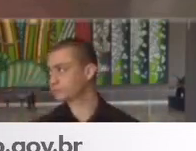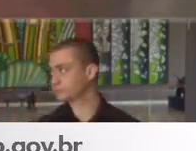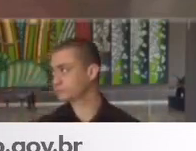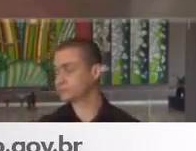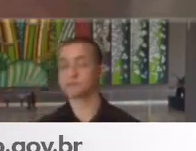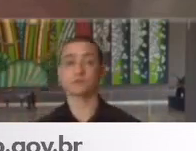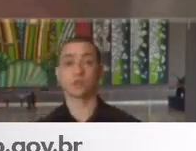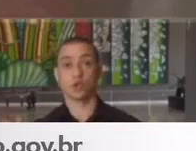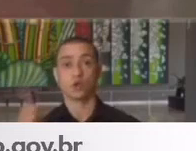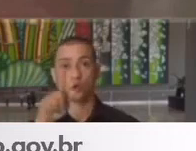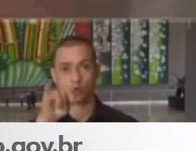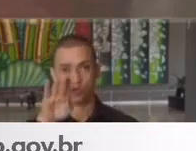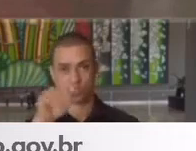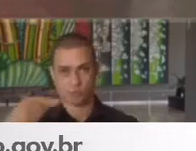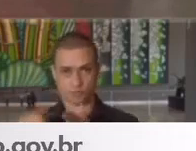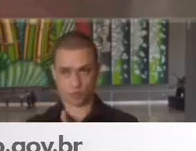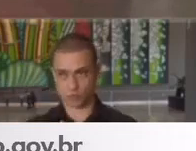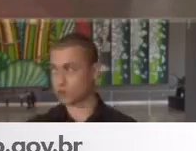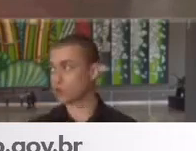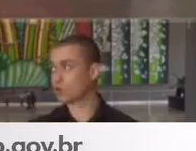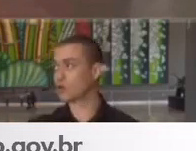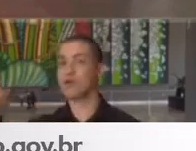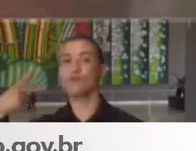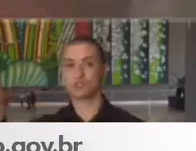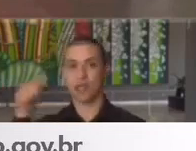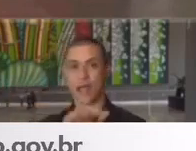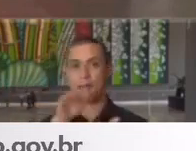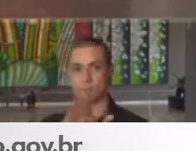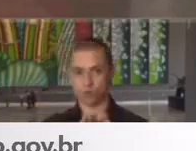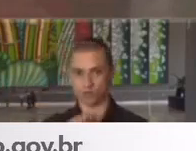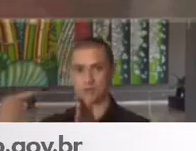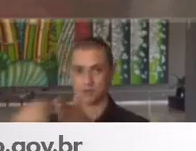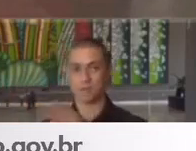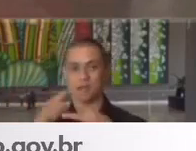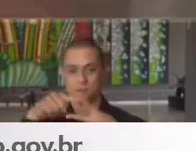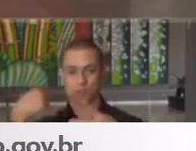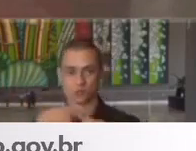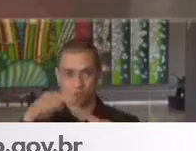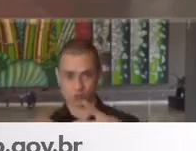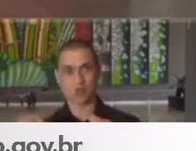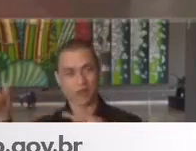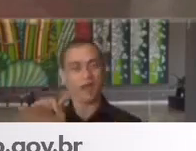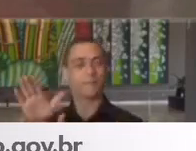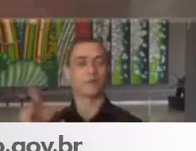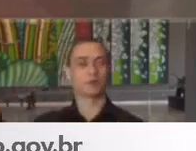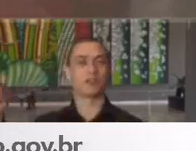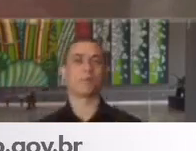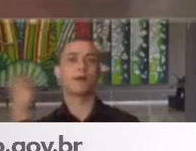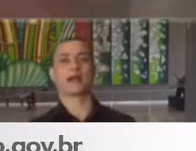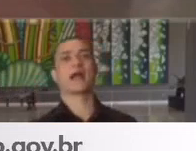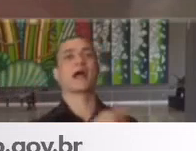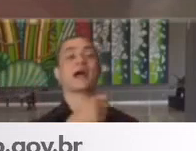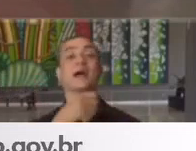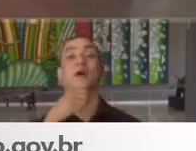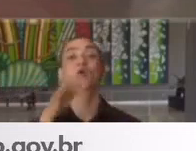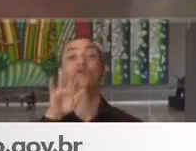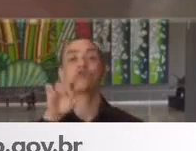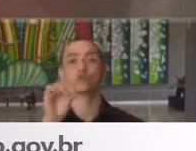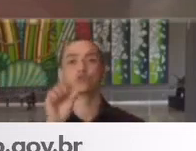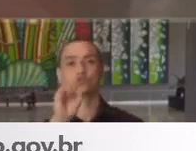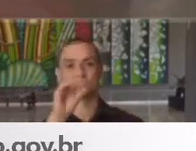Jornalista Giba Bergamin, pague a multa na saída, fez duas perguntas, será destinado ao Fundo Social. Eu vou